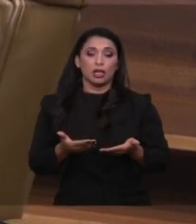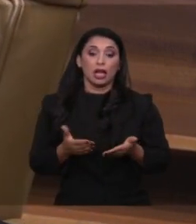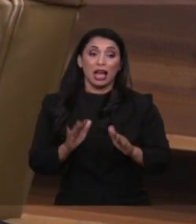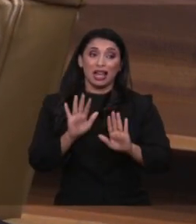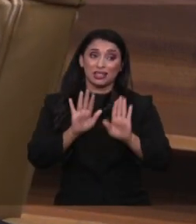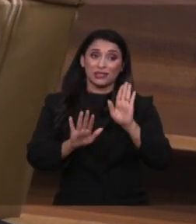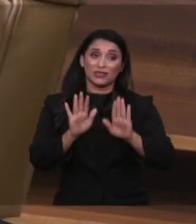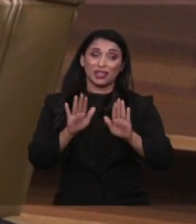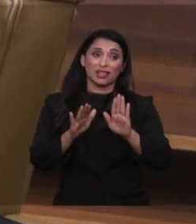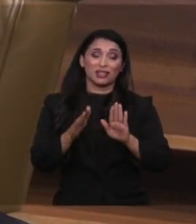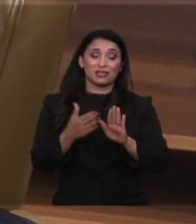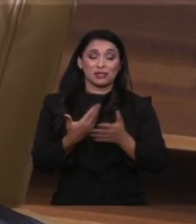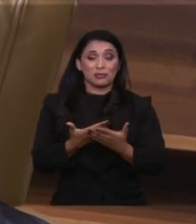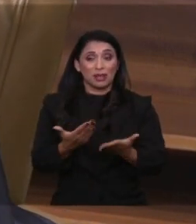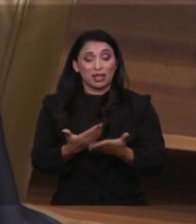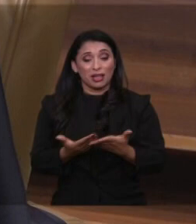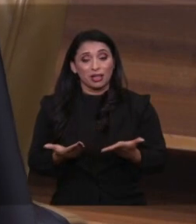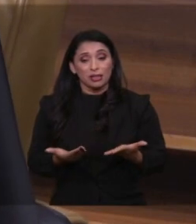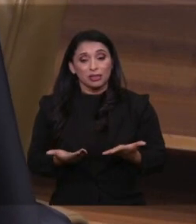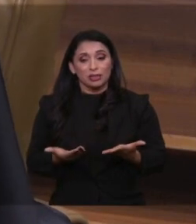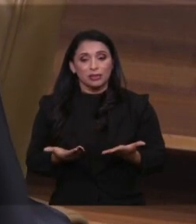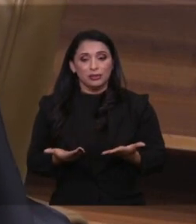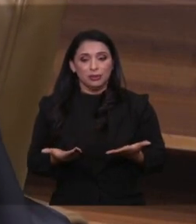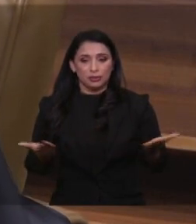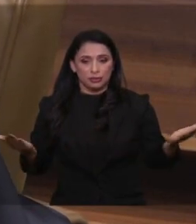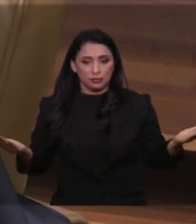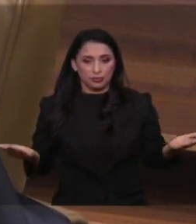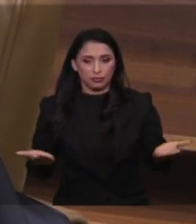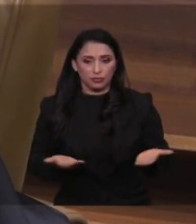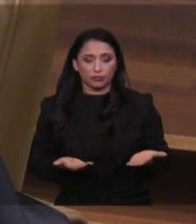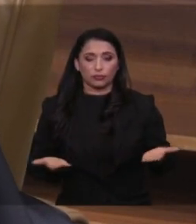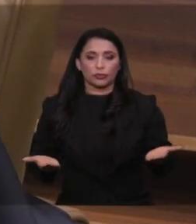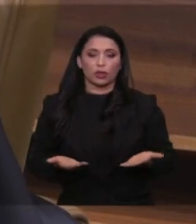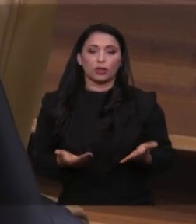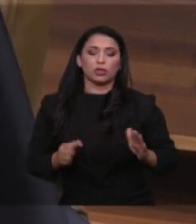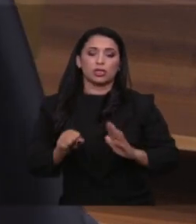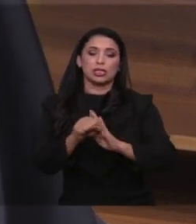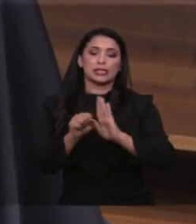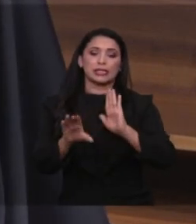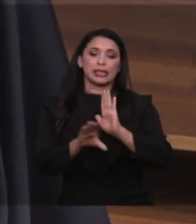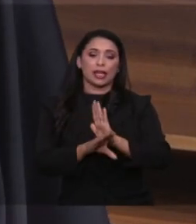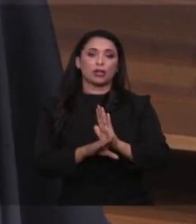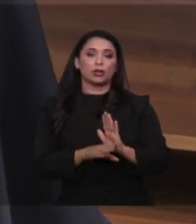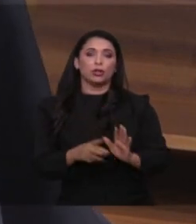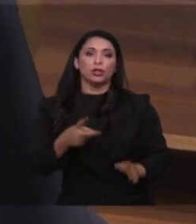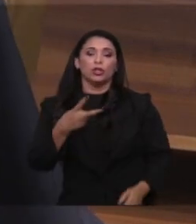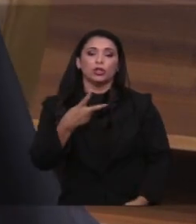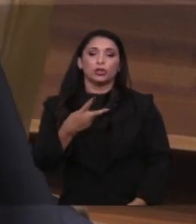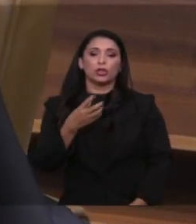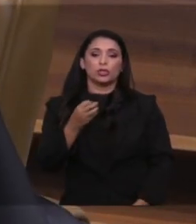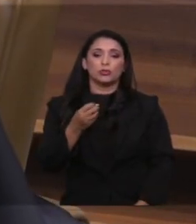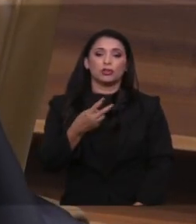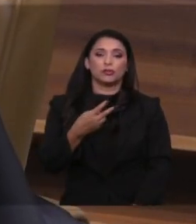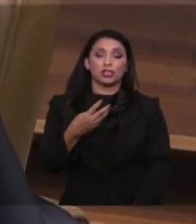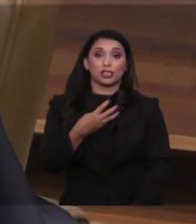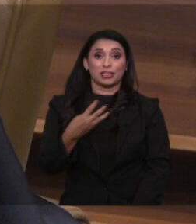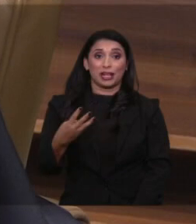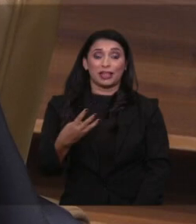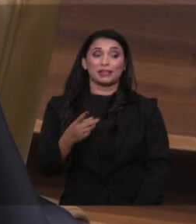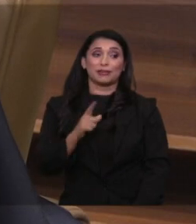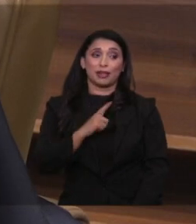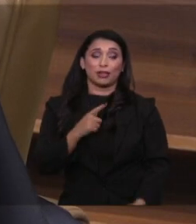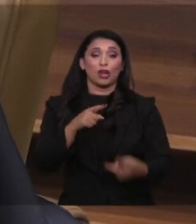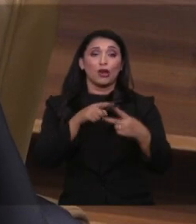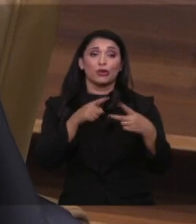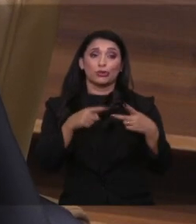atrás. Ninguém imaginaria que nós estaríamos no século XXI, em 2023, vivendo duas guerras, como